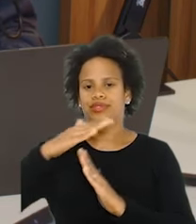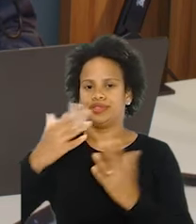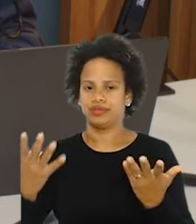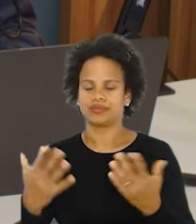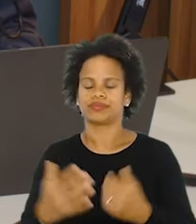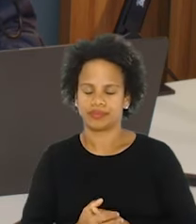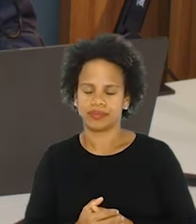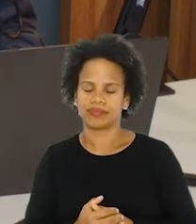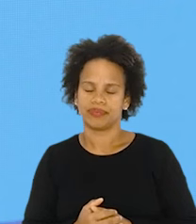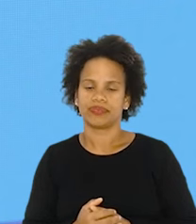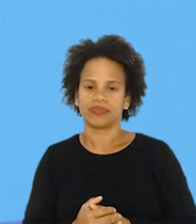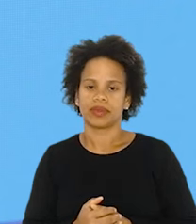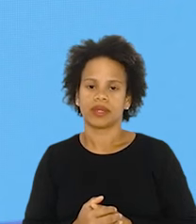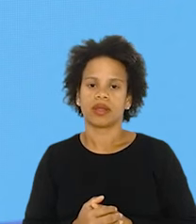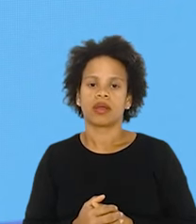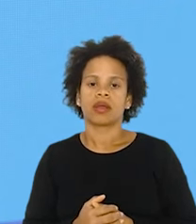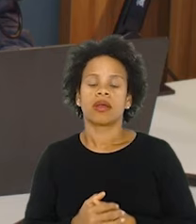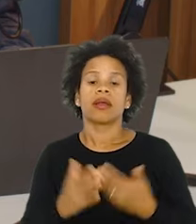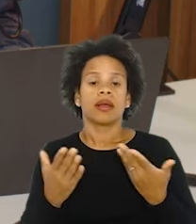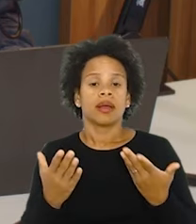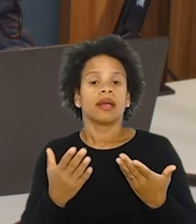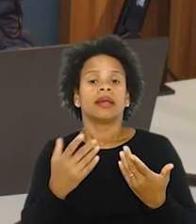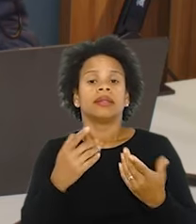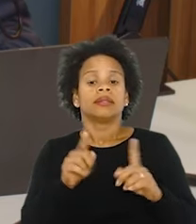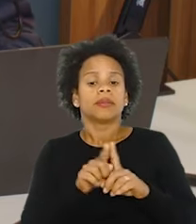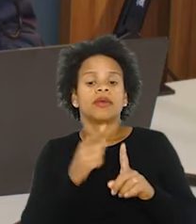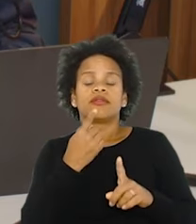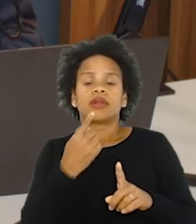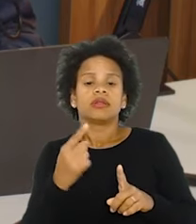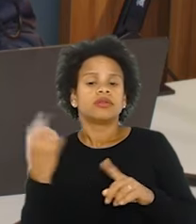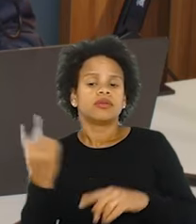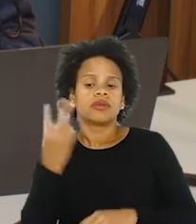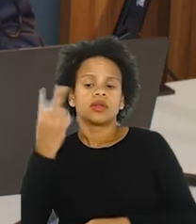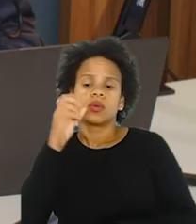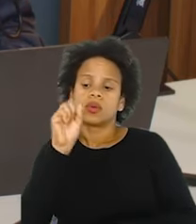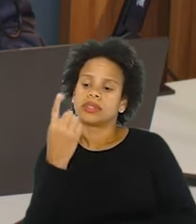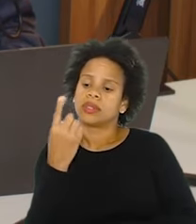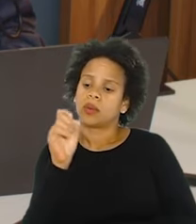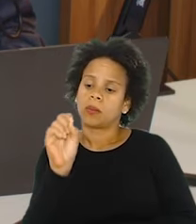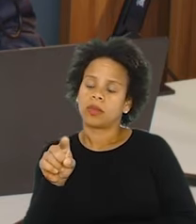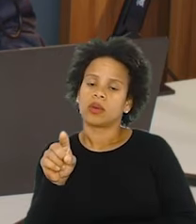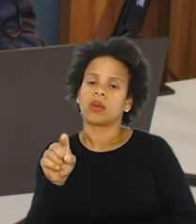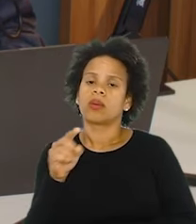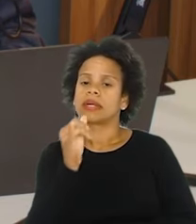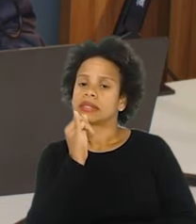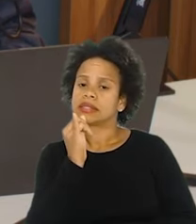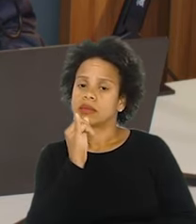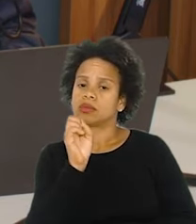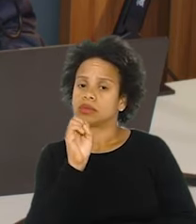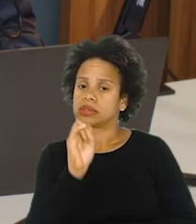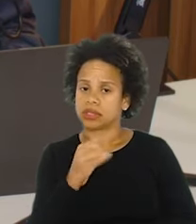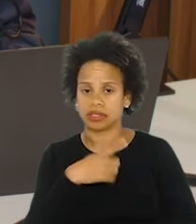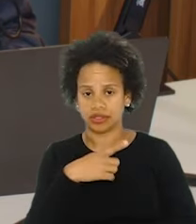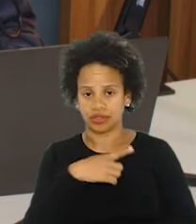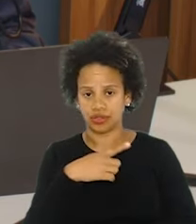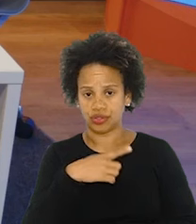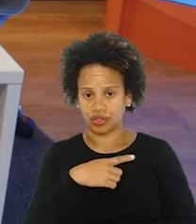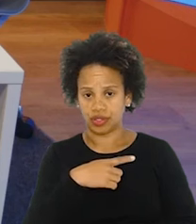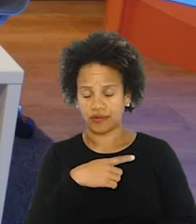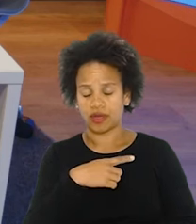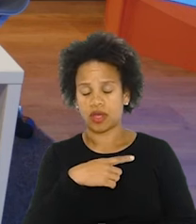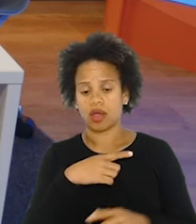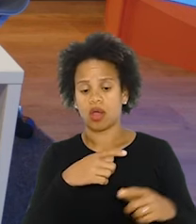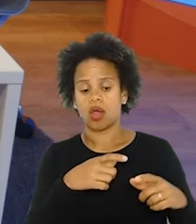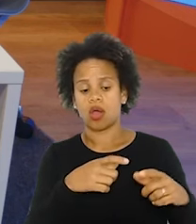acabar desenquadrado meso bacana E aí falando sobre essa questão do valor de 81.000 vamos supor que eu tive Diego uma uma nota